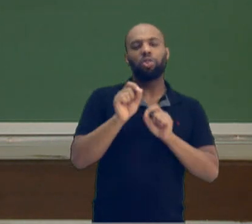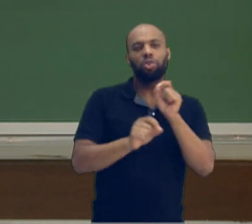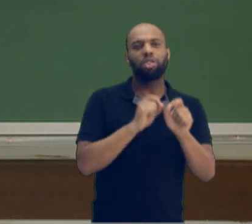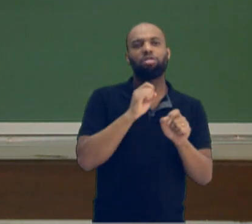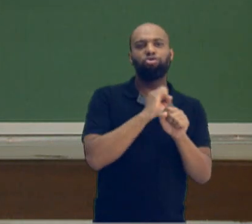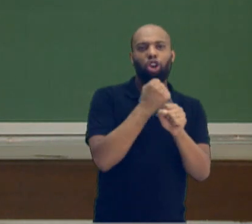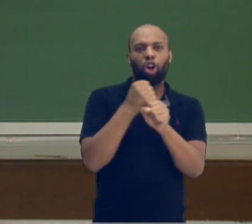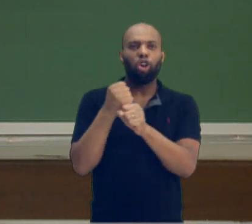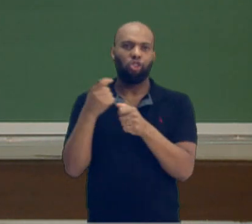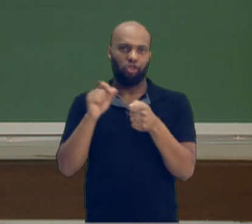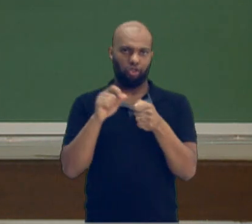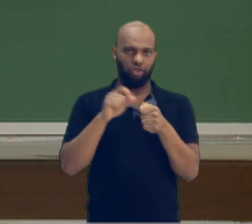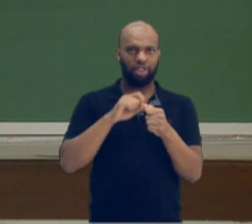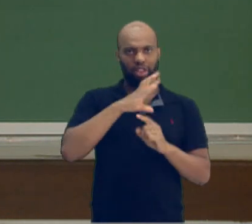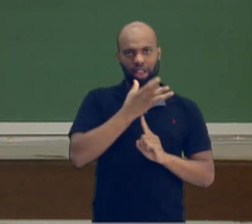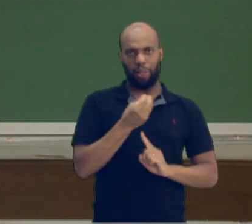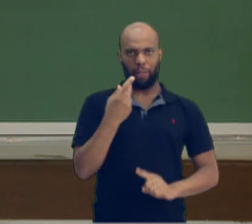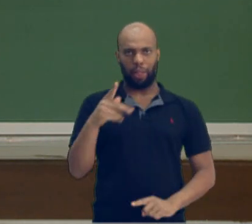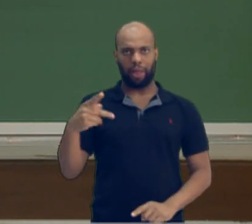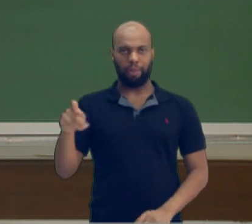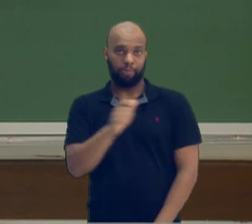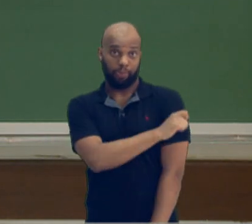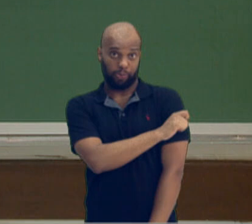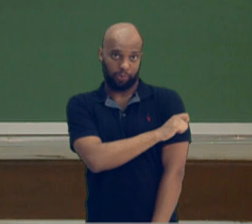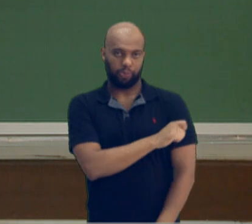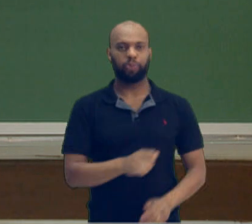né, a obra deles.